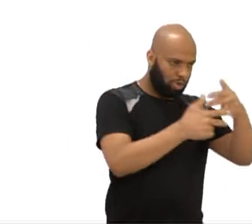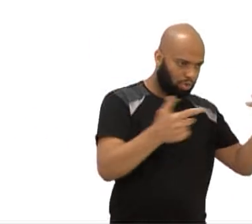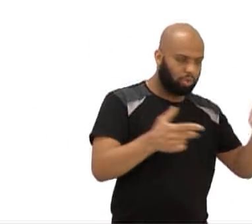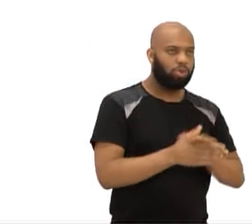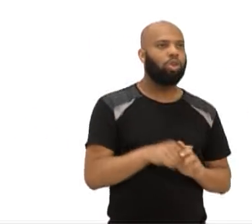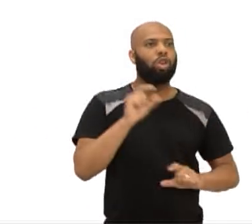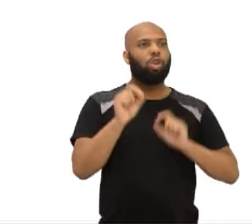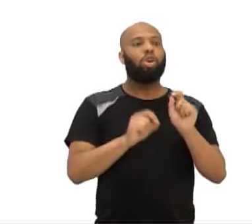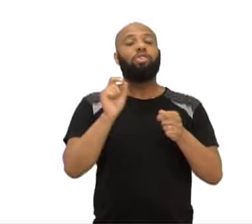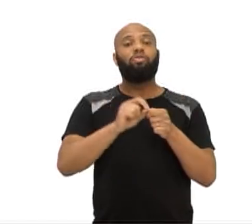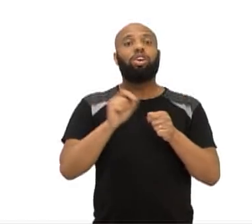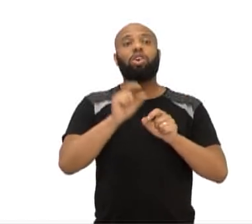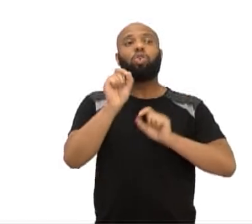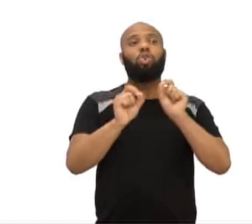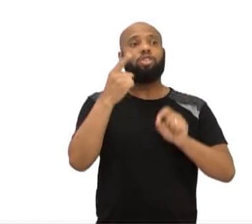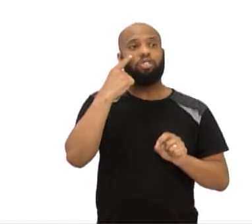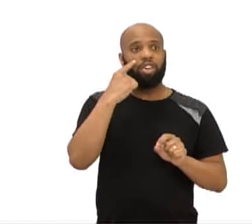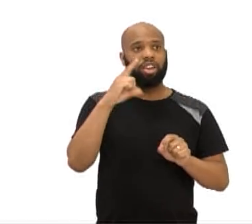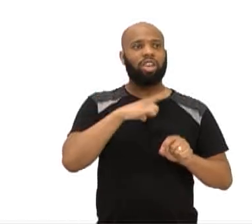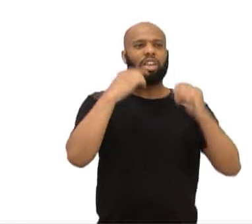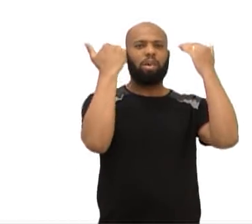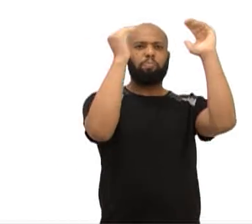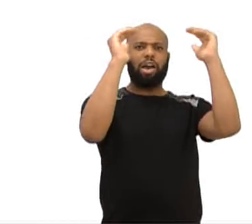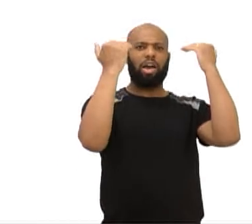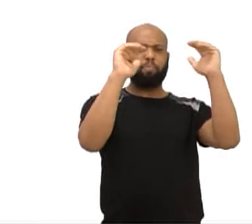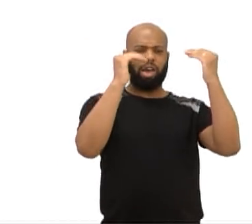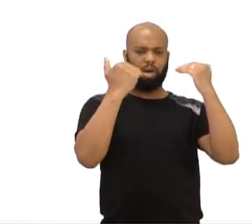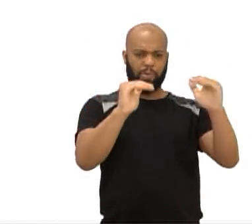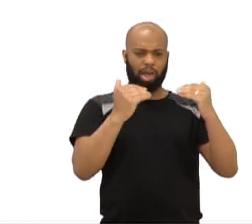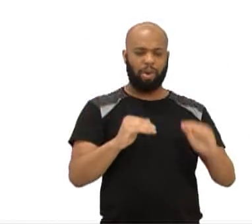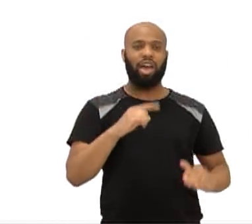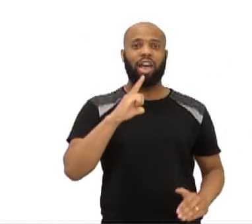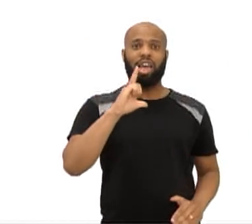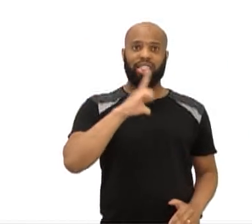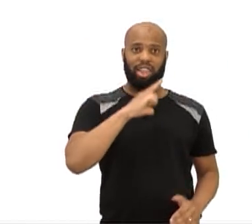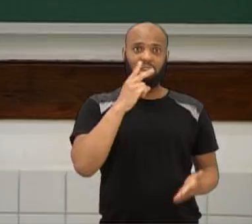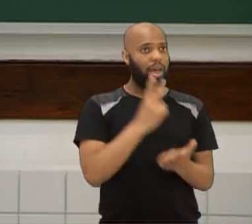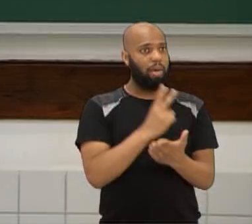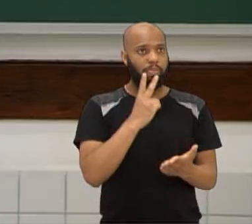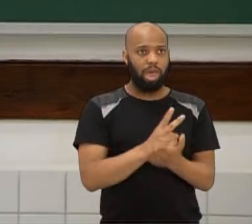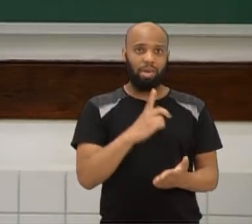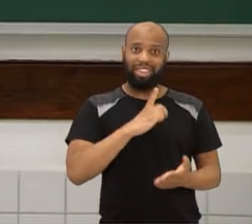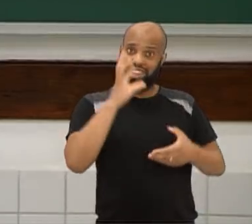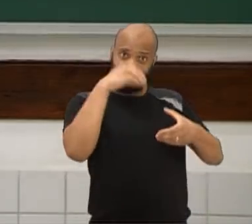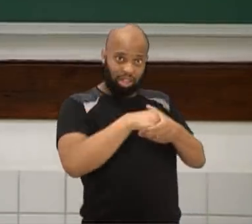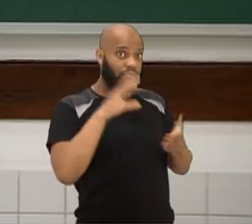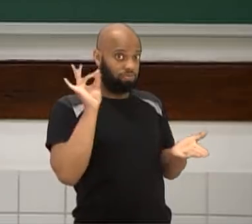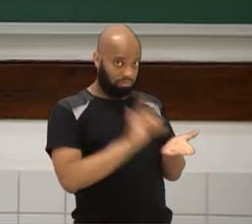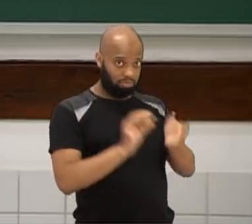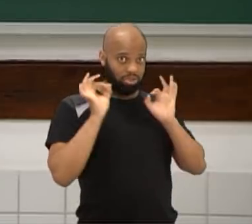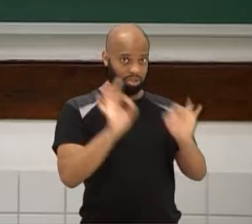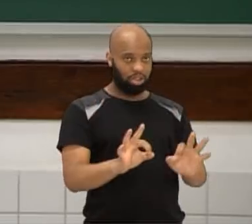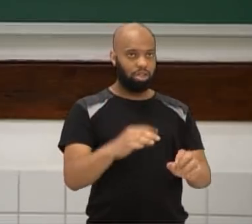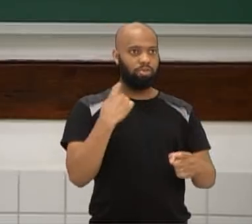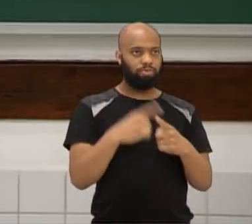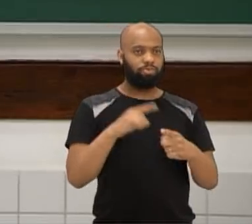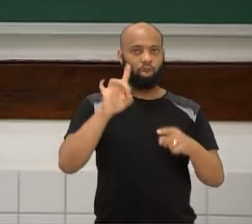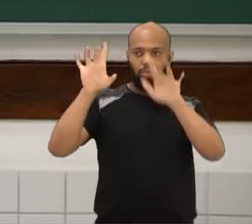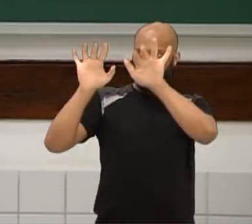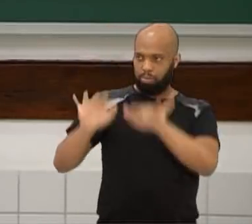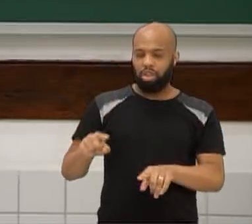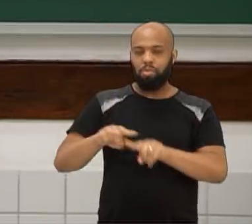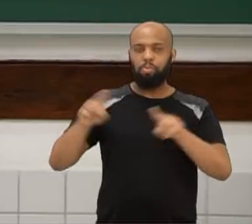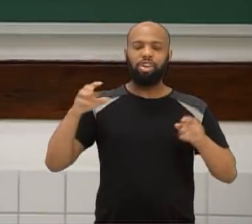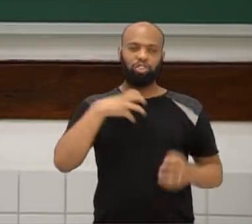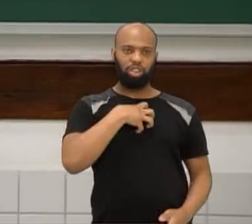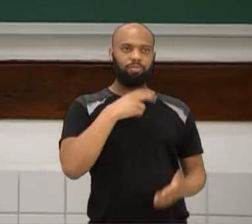O que é a ordem dos produtos? Então, esta aqui é a mesma ordem que trouxe no panfleto mesmo. Ele só está escrito ali, mas está na